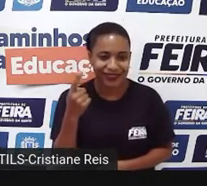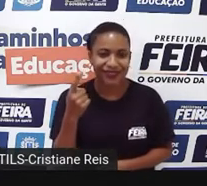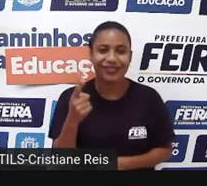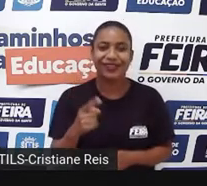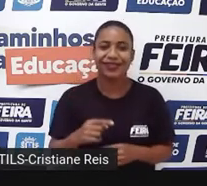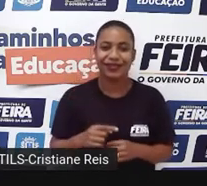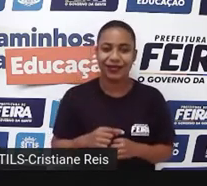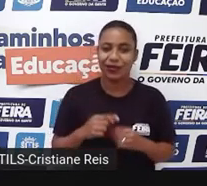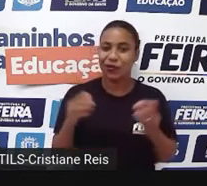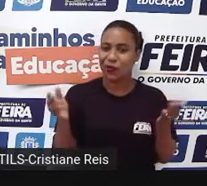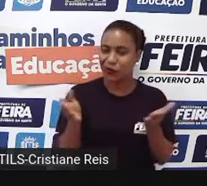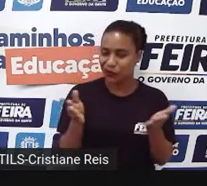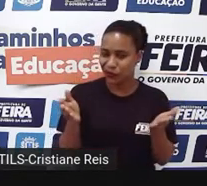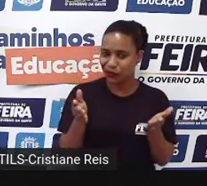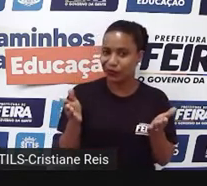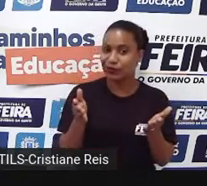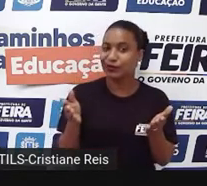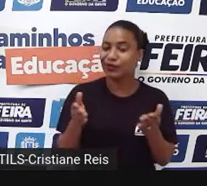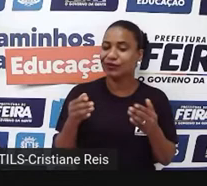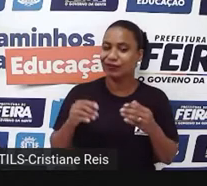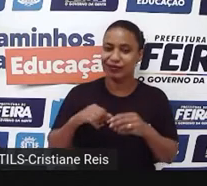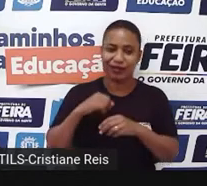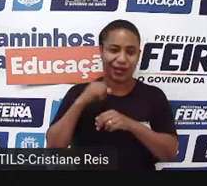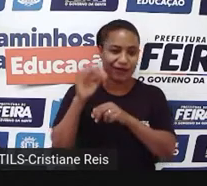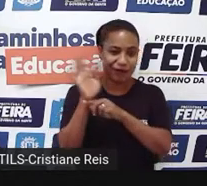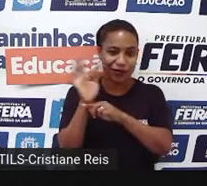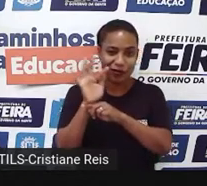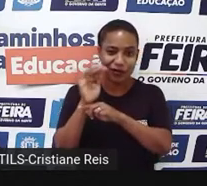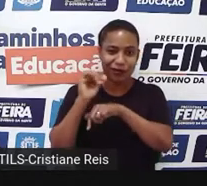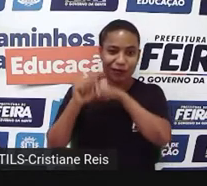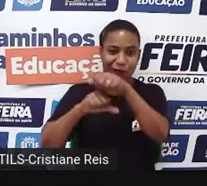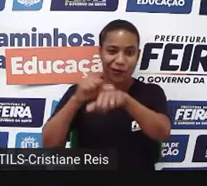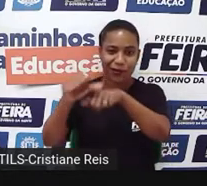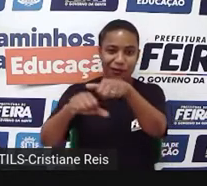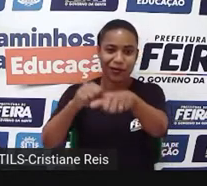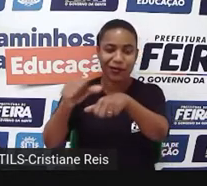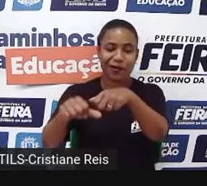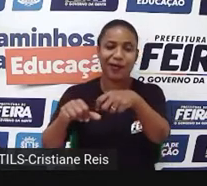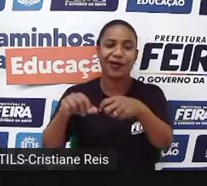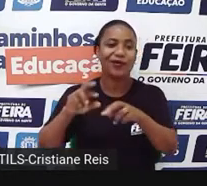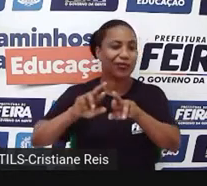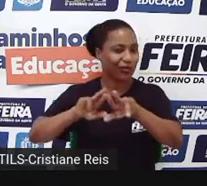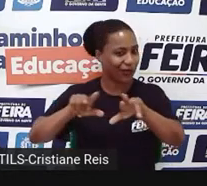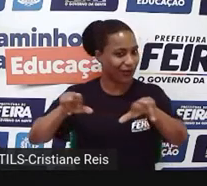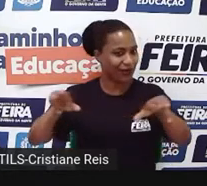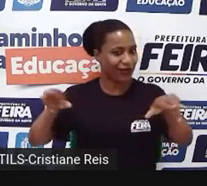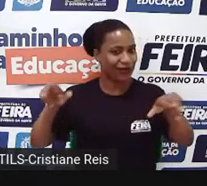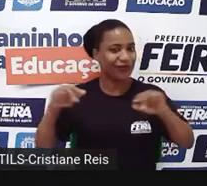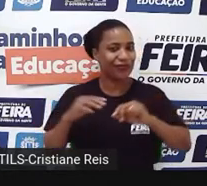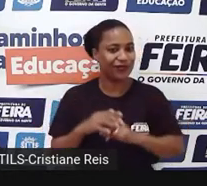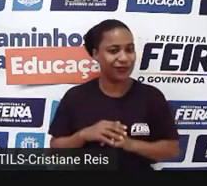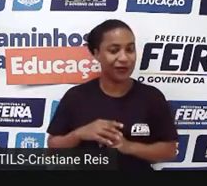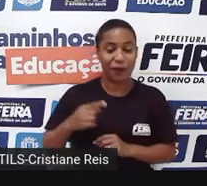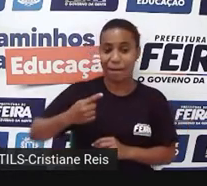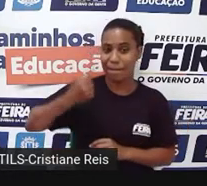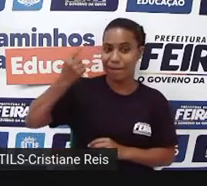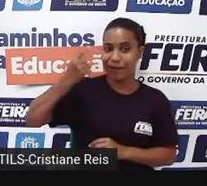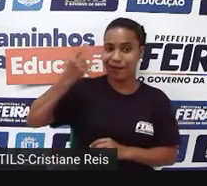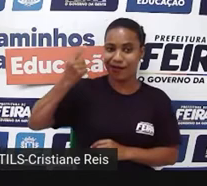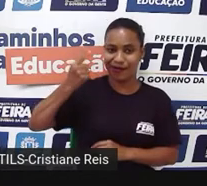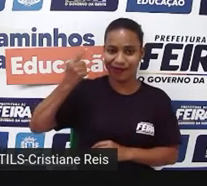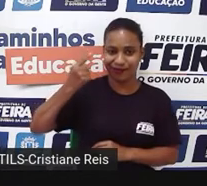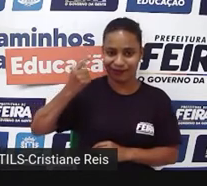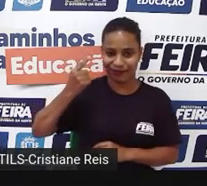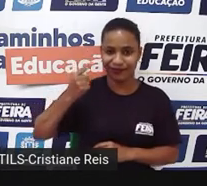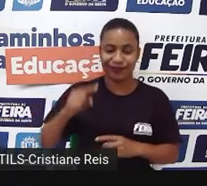né, do Mágico de Oz, exibidas sempre. Então vejamos, conheçamos um pouco a respeito do Gone with the Wind e